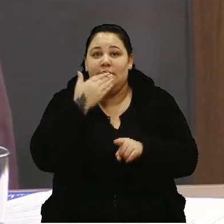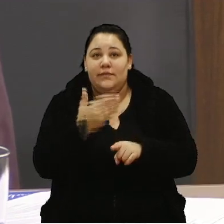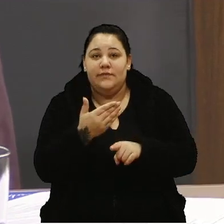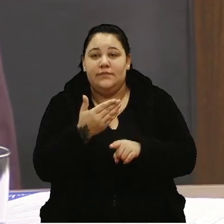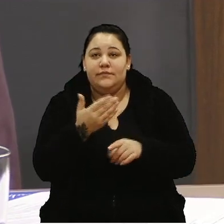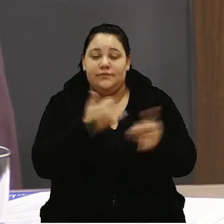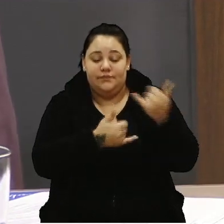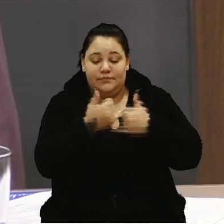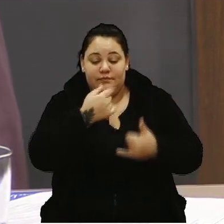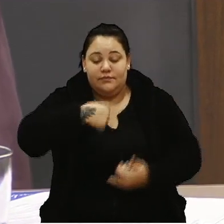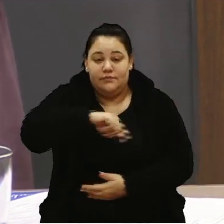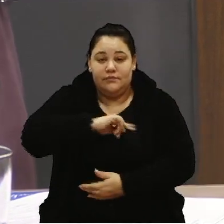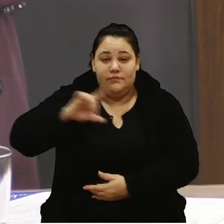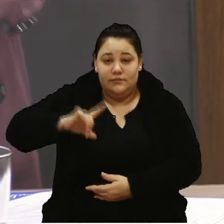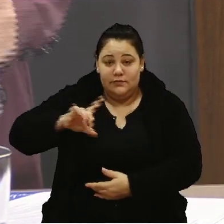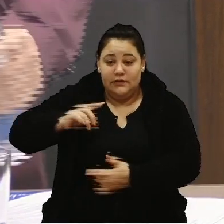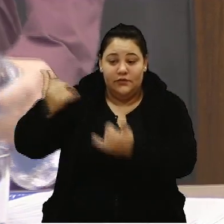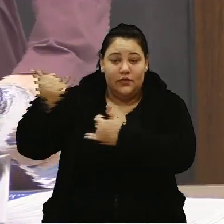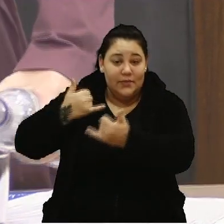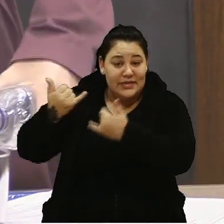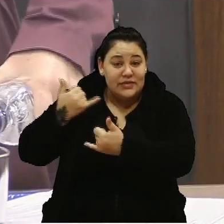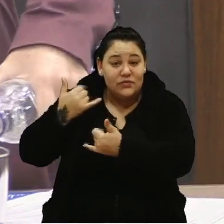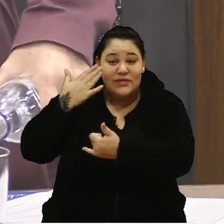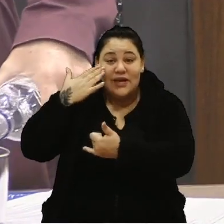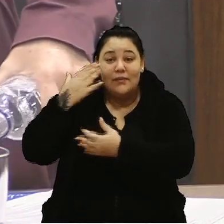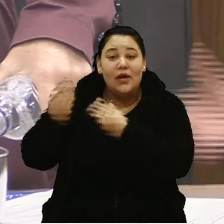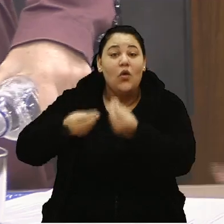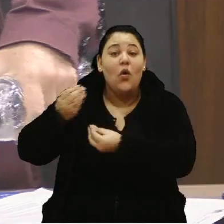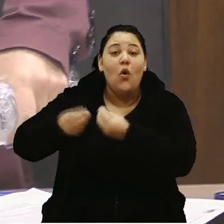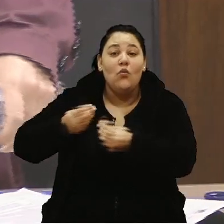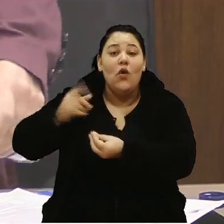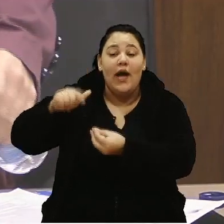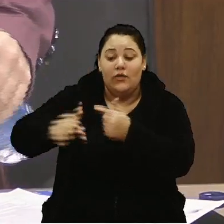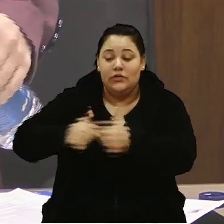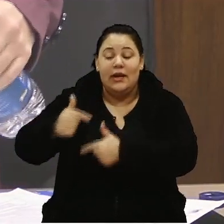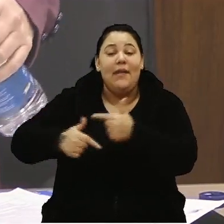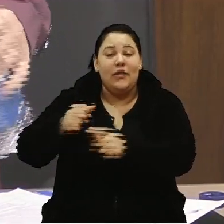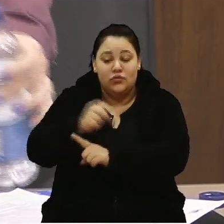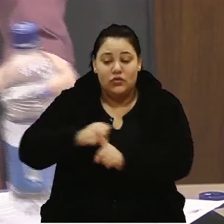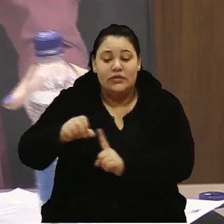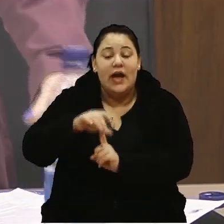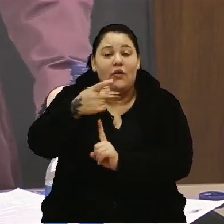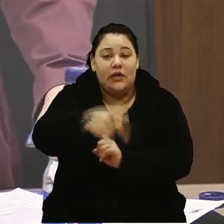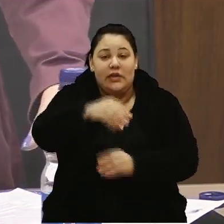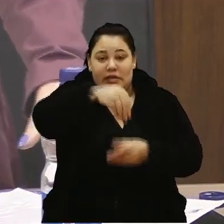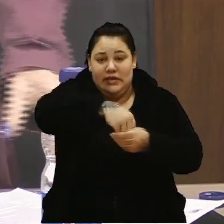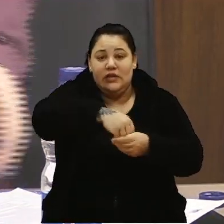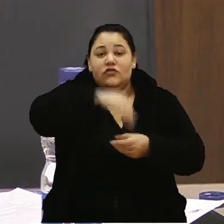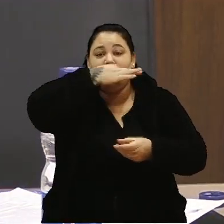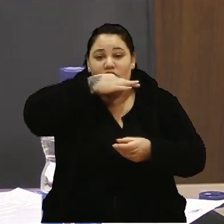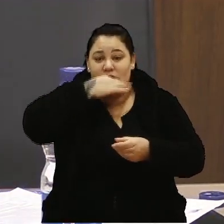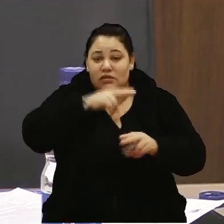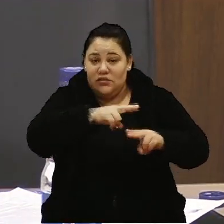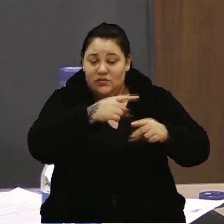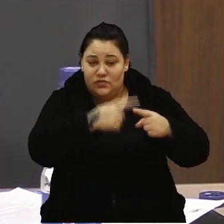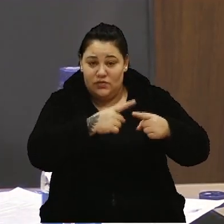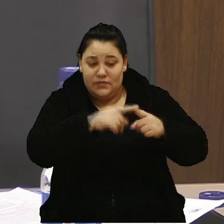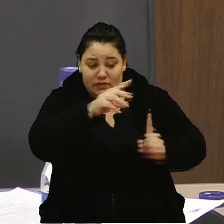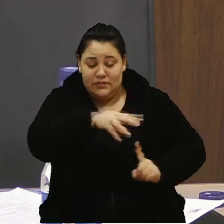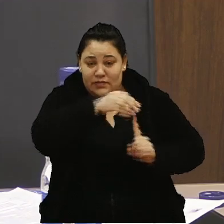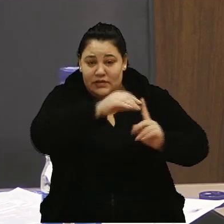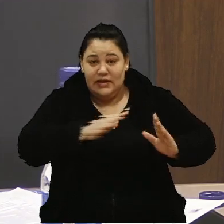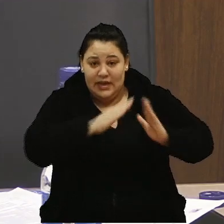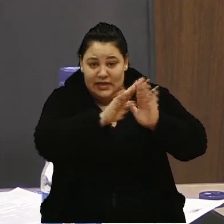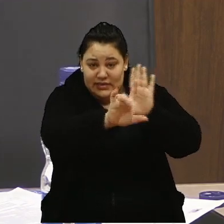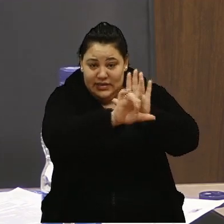nós termos as informações sobre como estão os serviços da nossa cidade, inclusive para que, enquanto Casa Legislativa, a